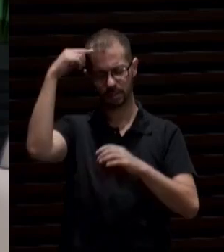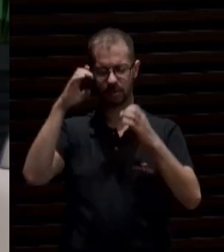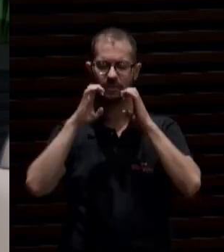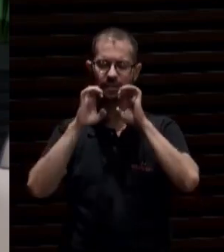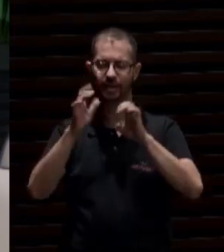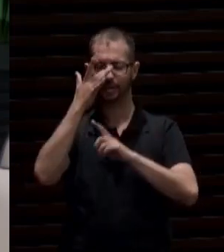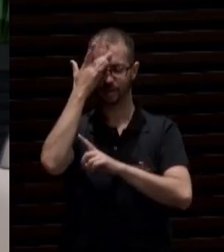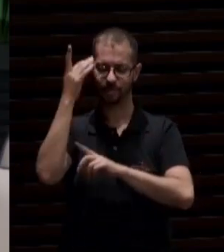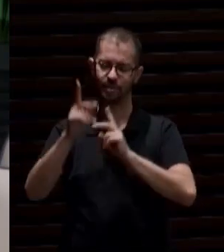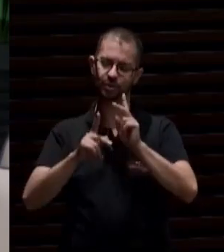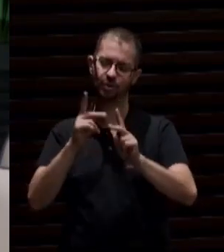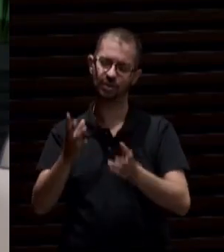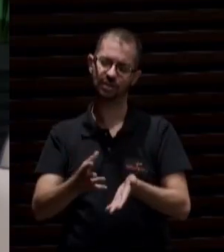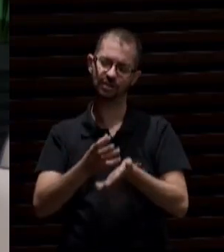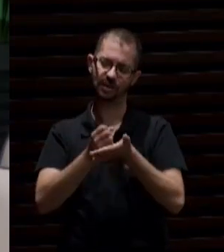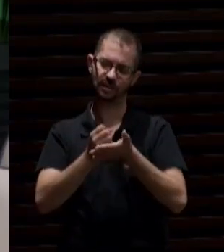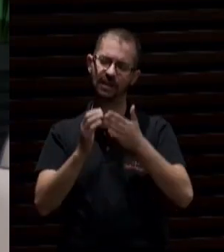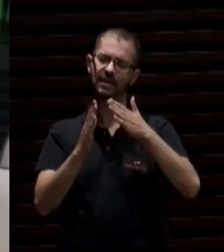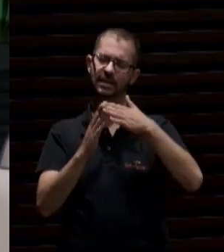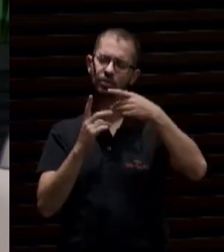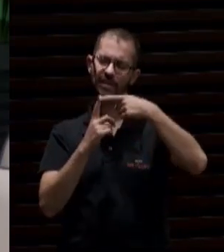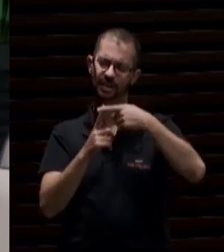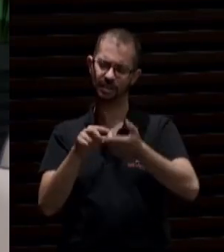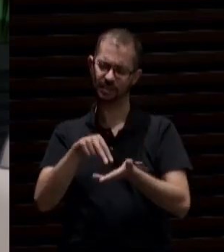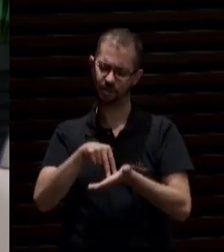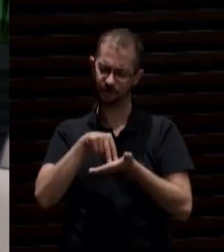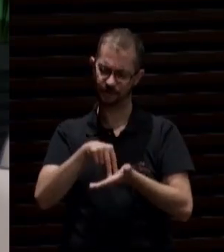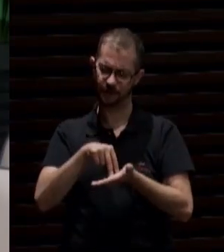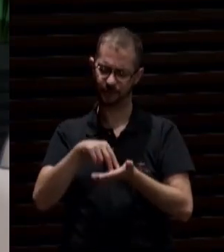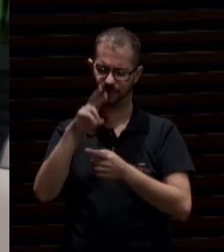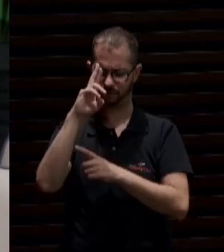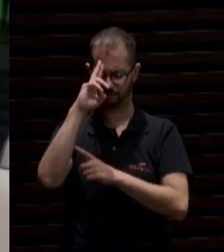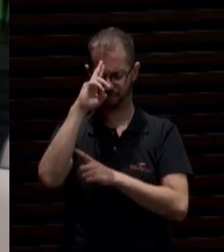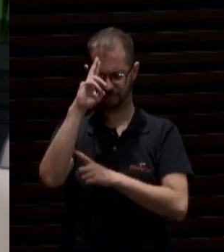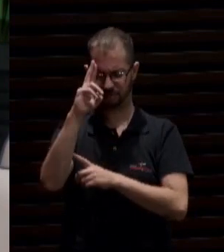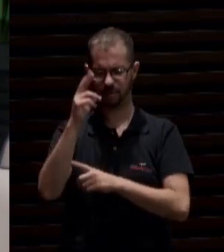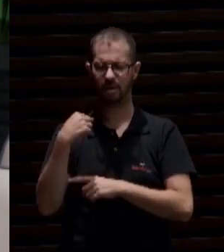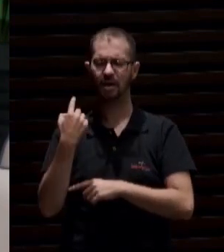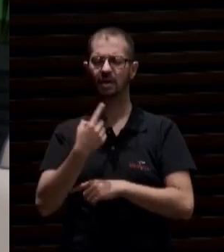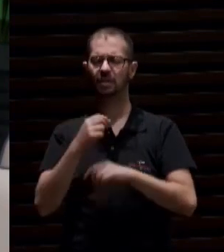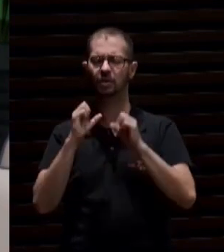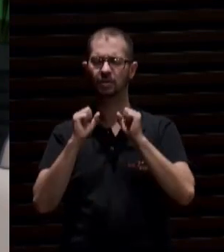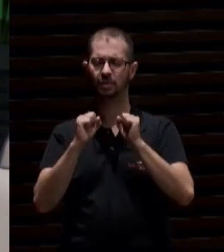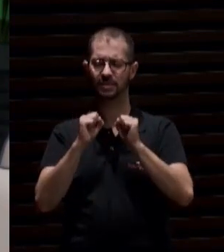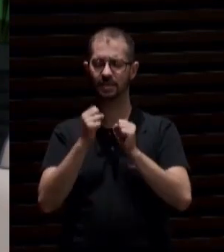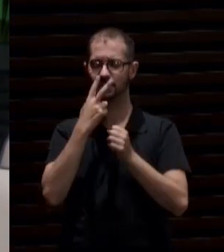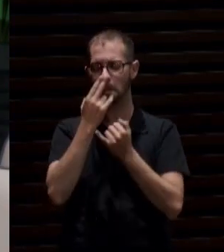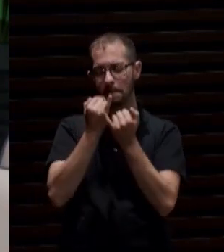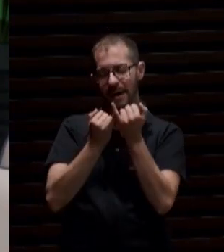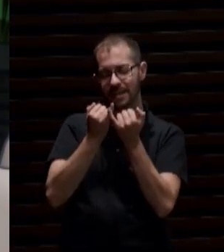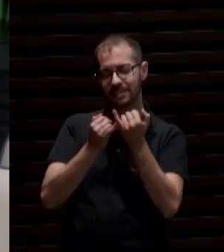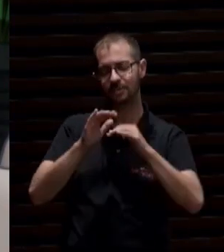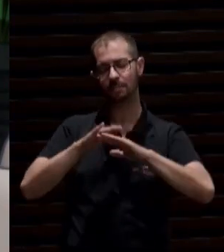salvas. Que a Tua igreja seja edificada pelo Senhor. Que possamos nos parecer mais com Cristo. E